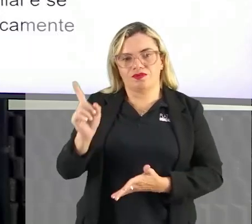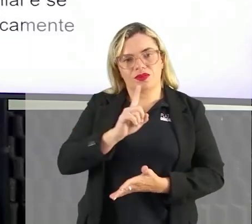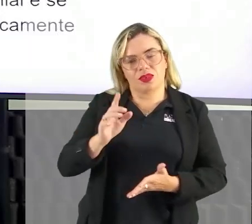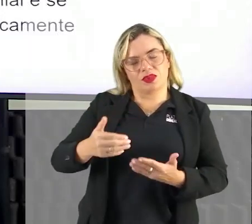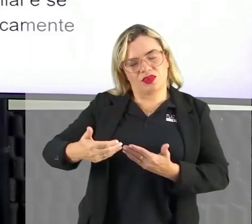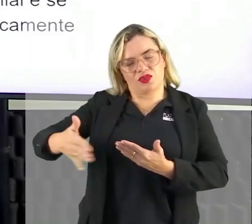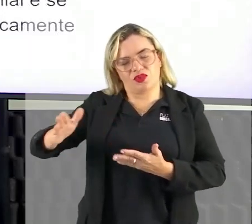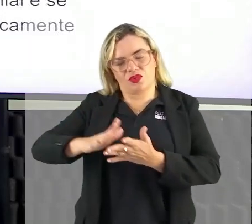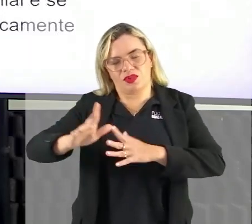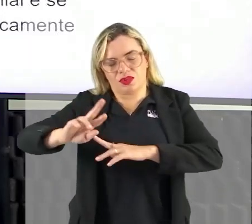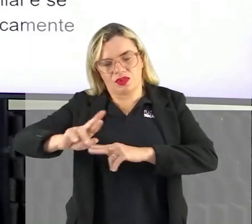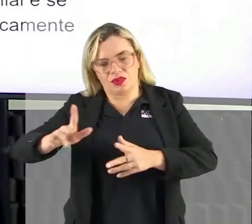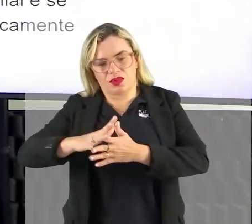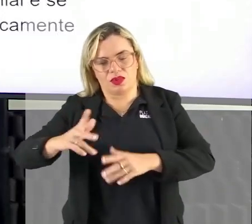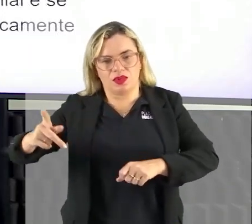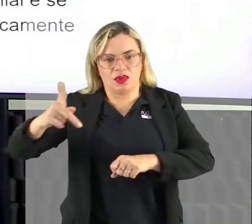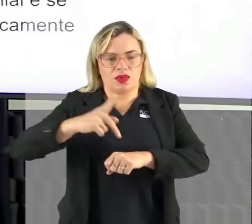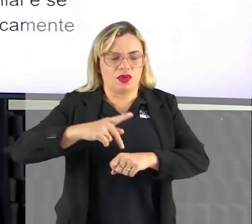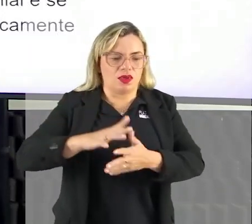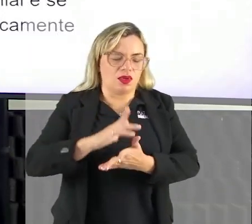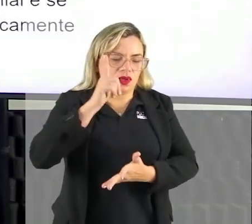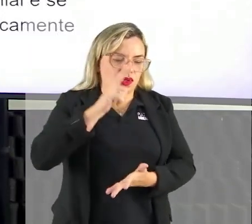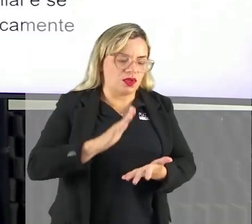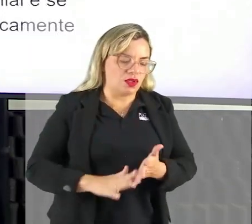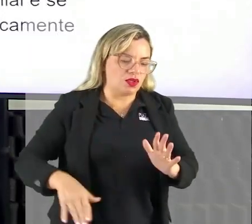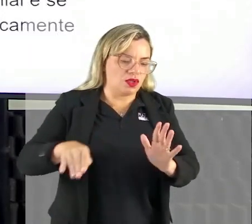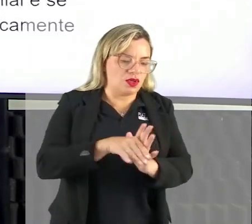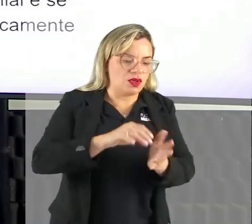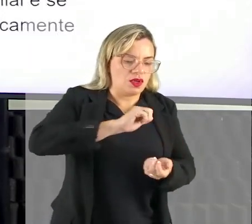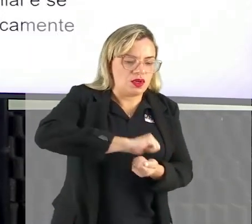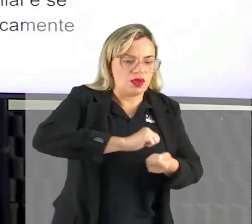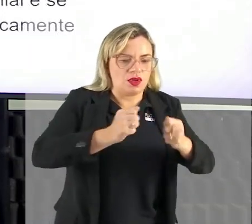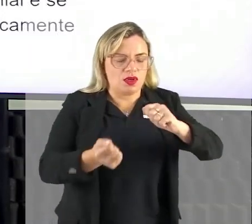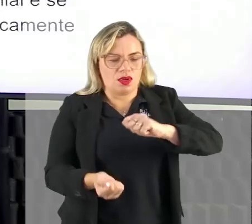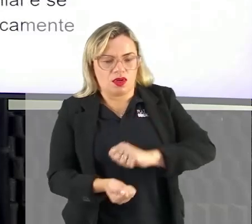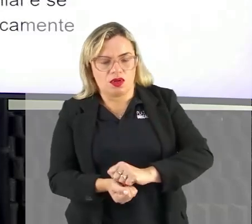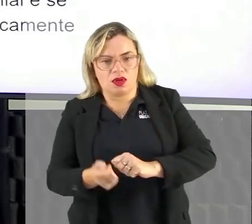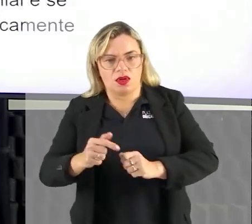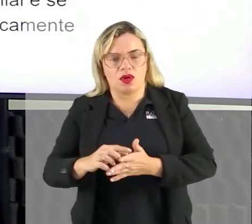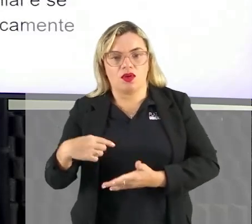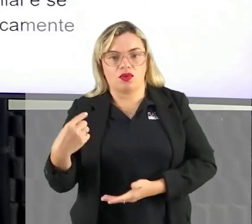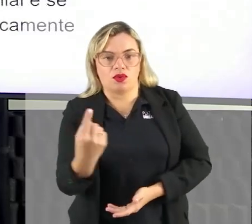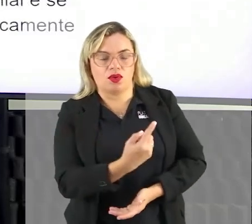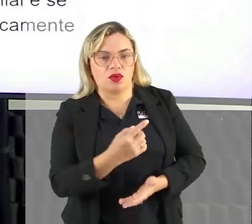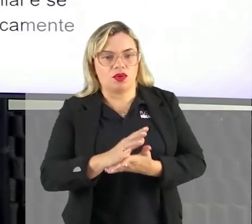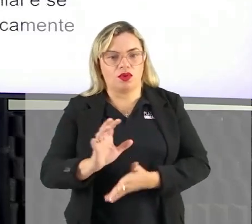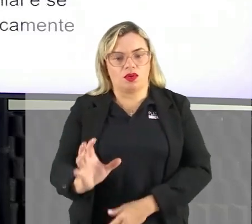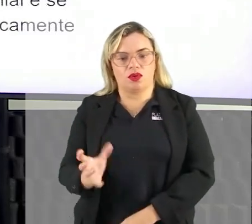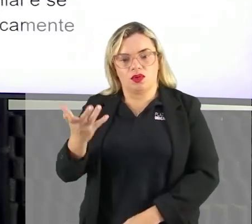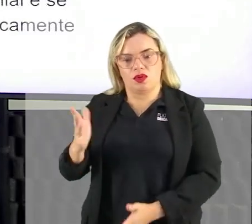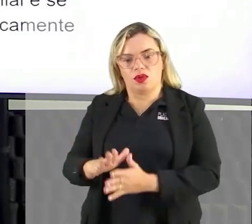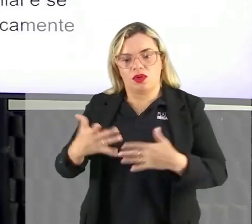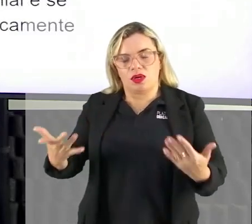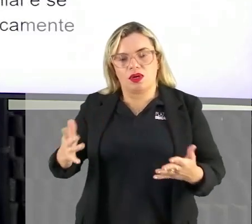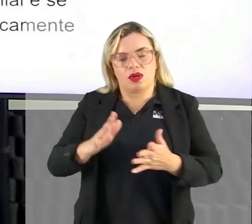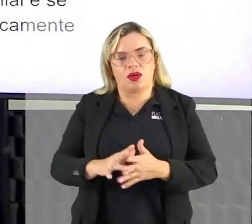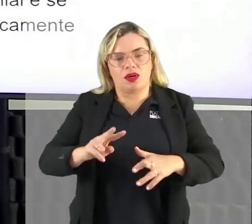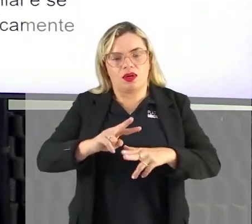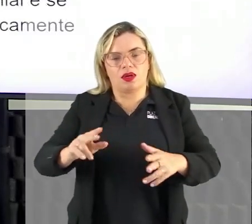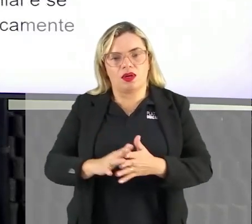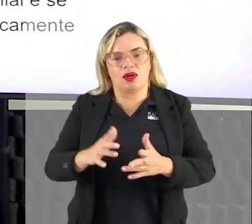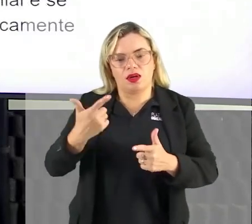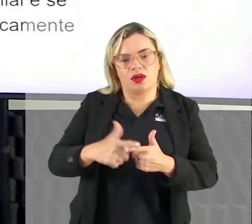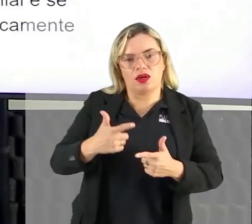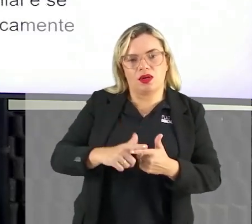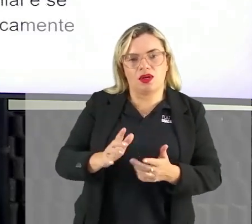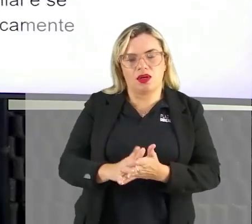ambiente, né? E conseguiram se adaptar ao nosso ambiente. Só que, muitas vezes, isso é um problema e a gente nem consegue perceber